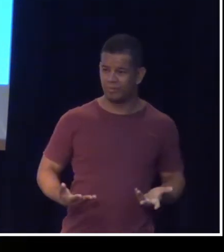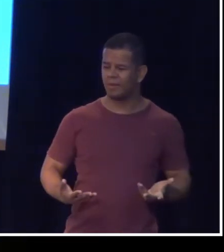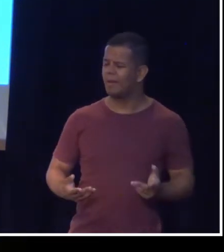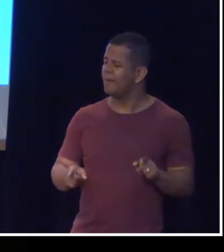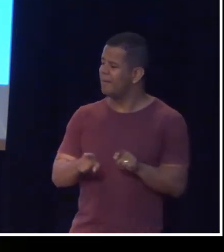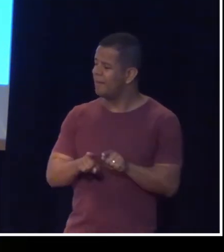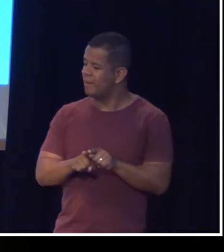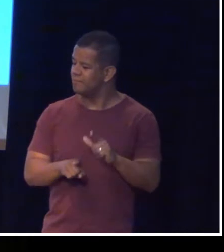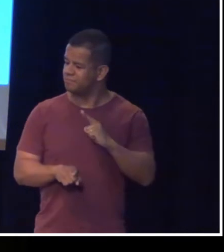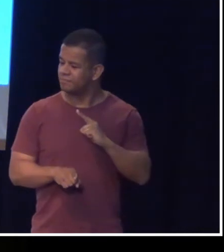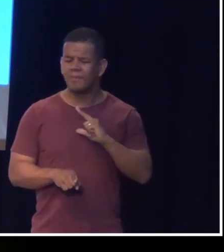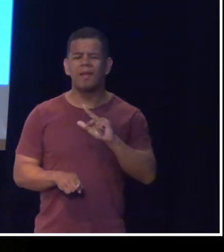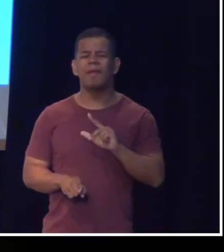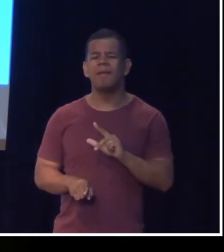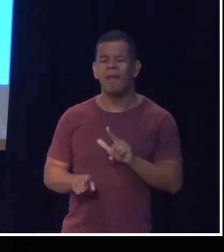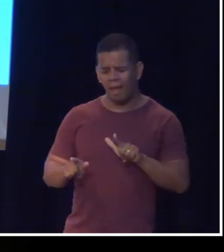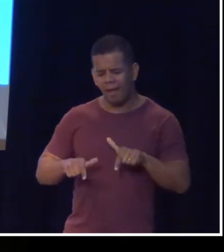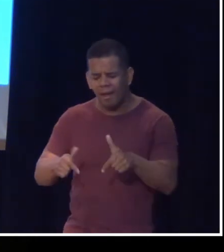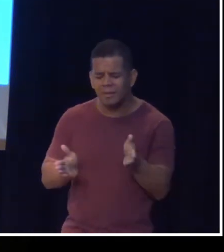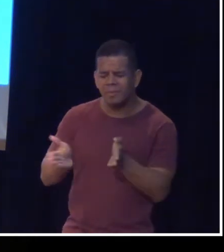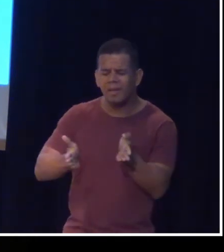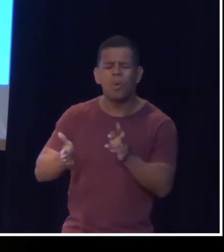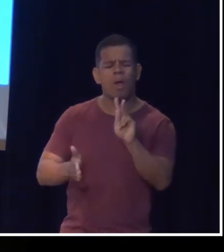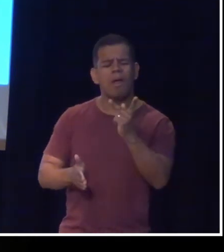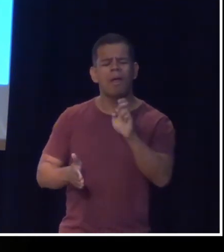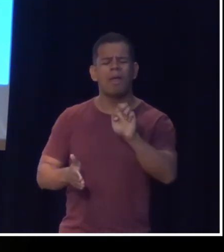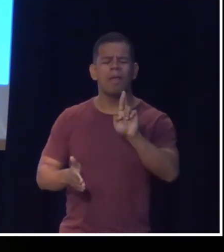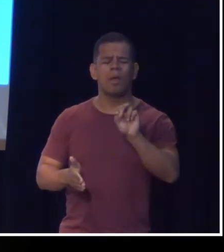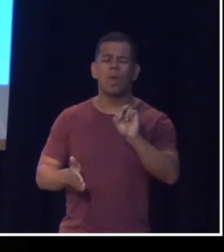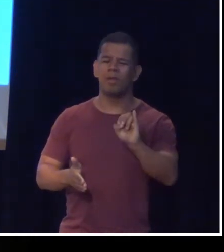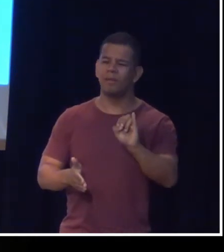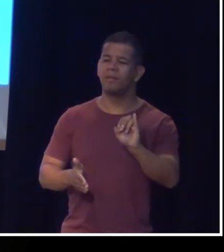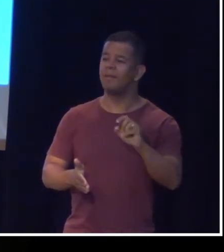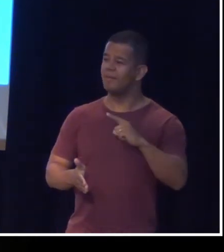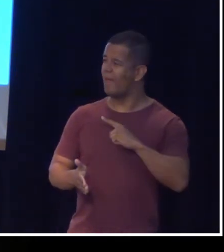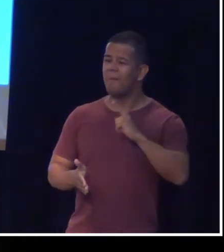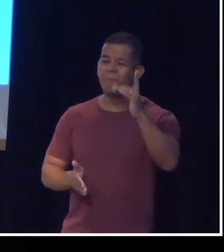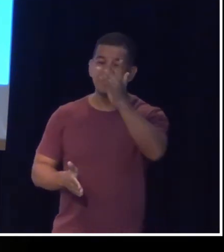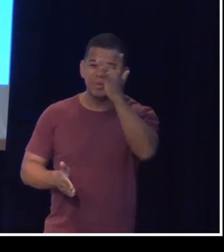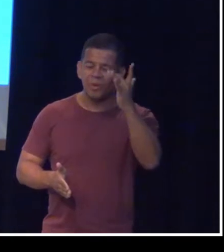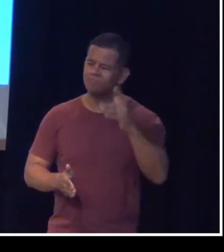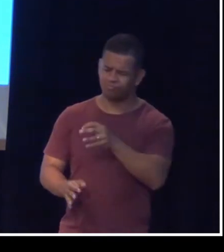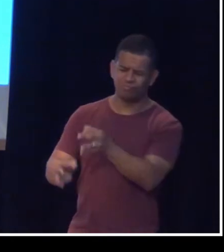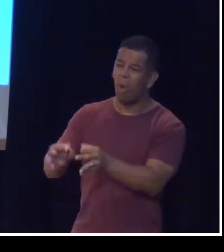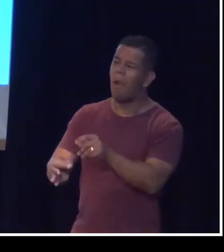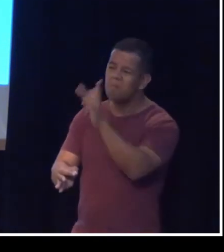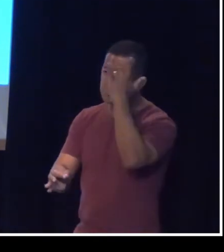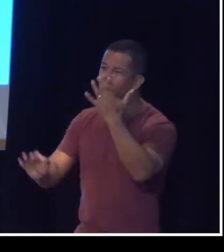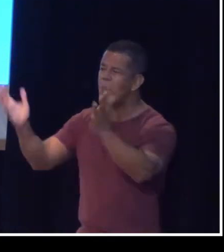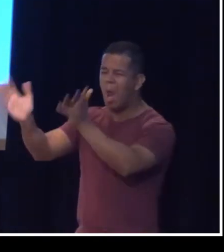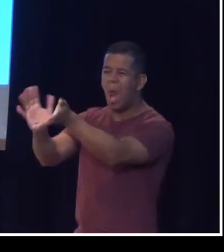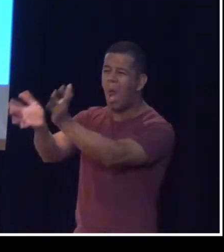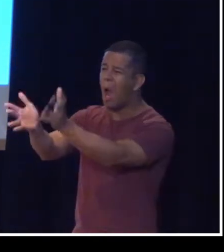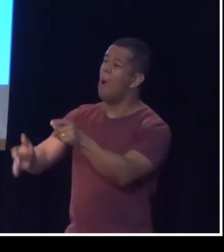é esse, né? Quando eu entro no metrô, eu fico abismado com aquelas pessoas balançando aquelas mãozinhas. Eu acho exótico, né? Eu acho o